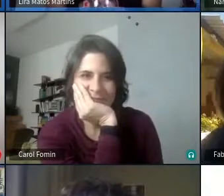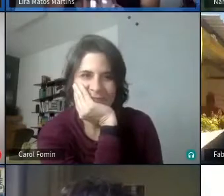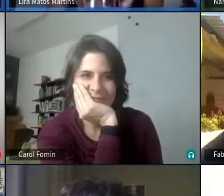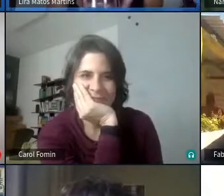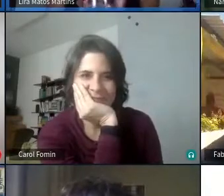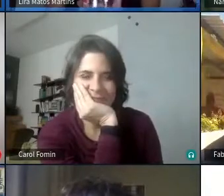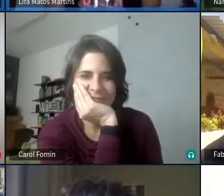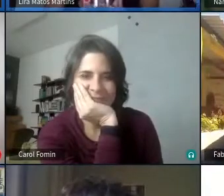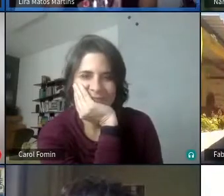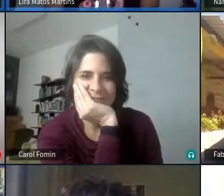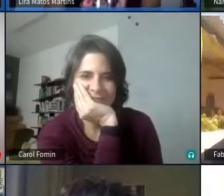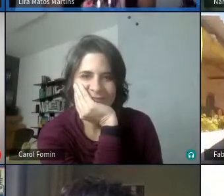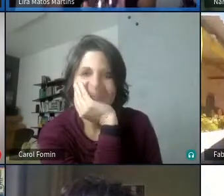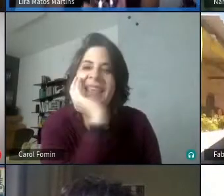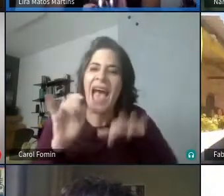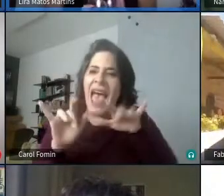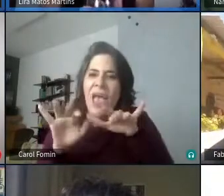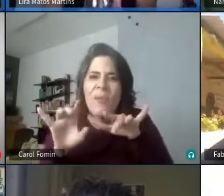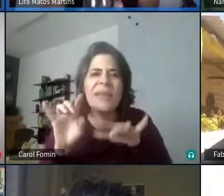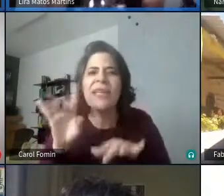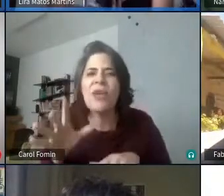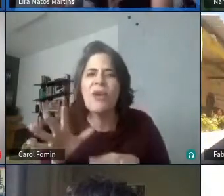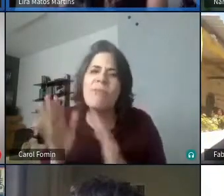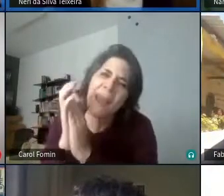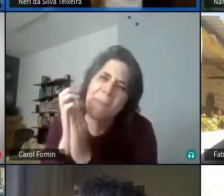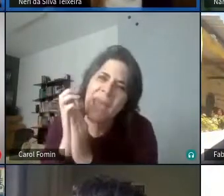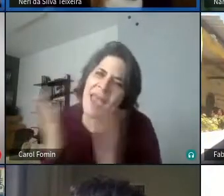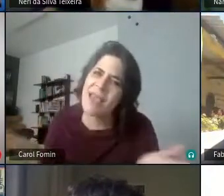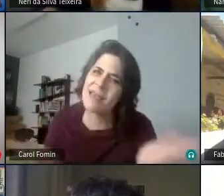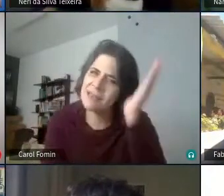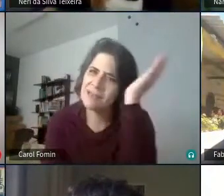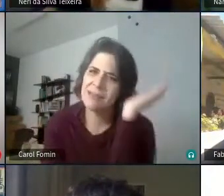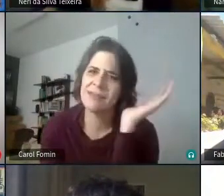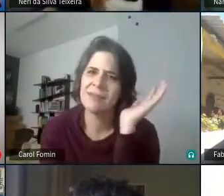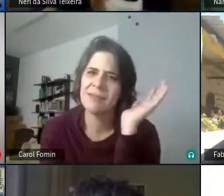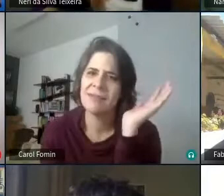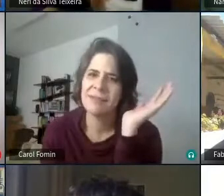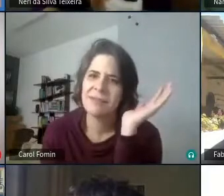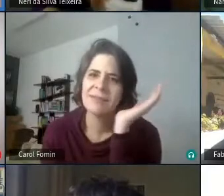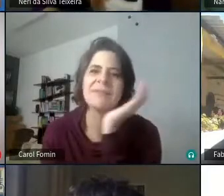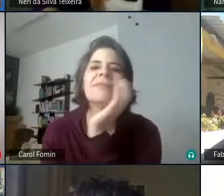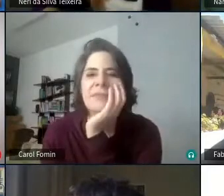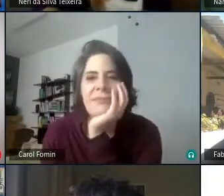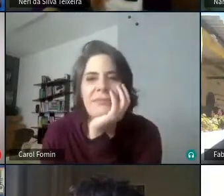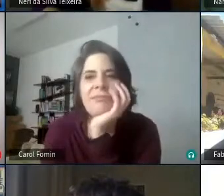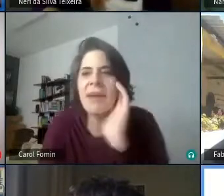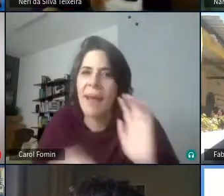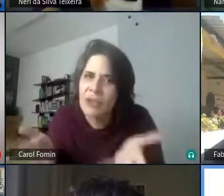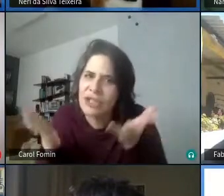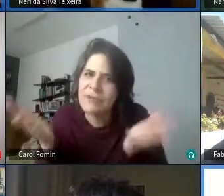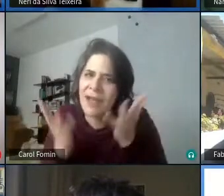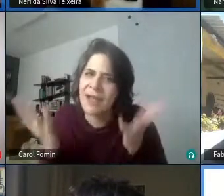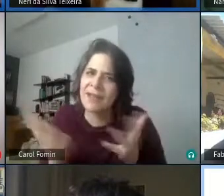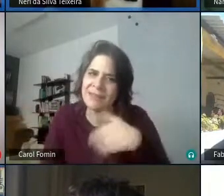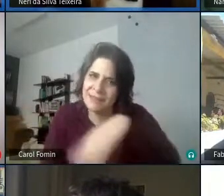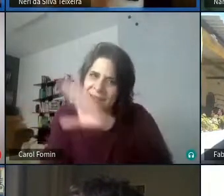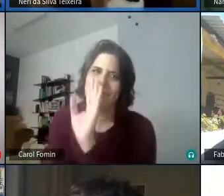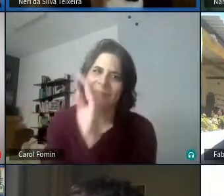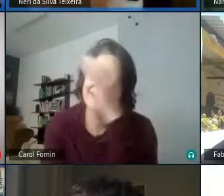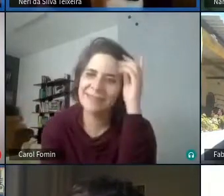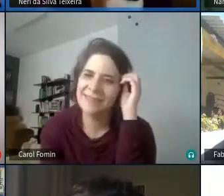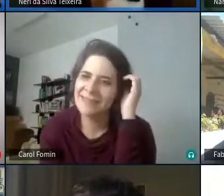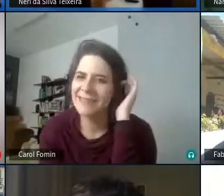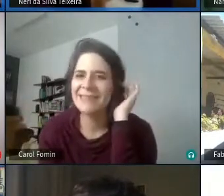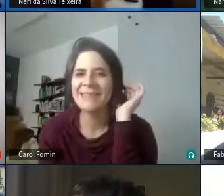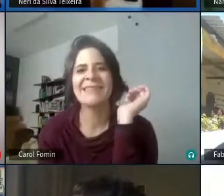É, tipo, comenta ou não comenta, né? O chat tá aberto, gente, então toca o terror no chat. É, mas acho que é pra